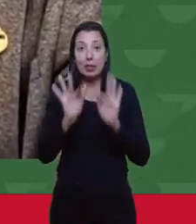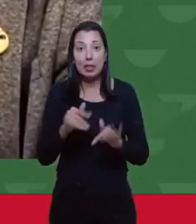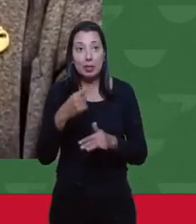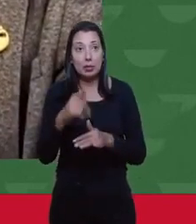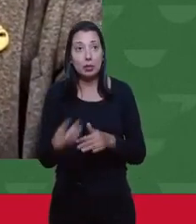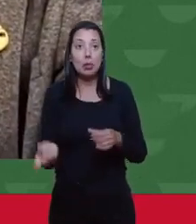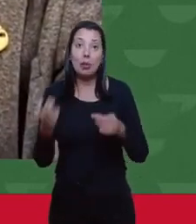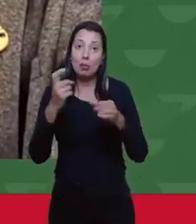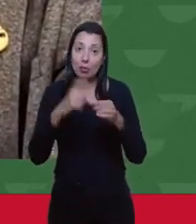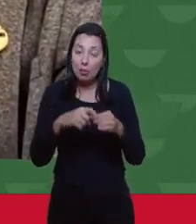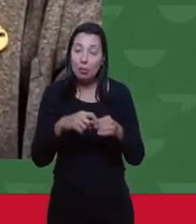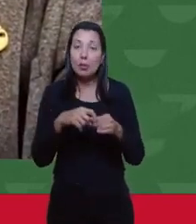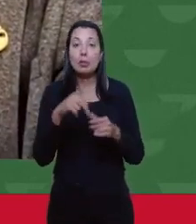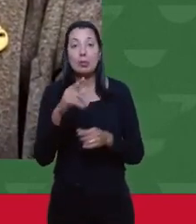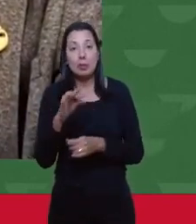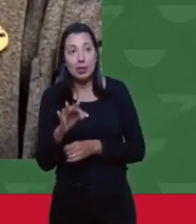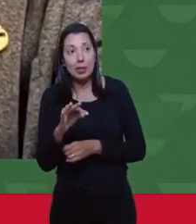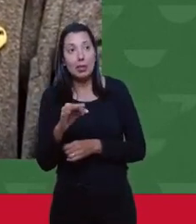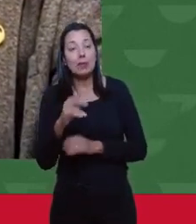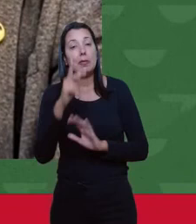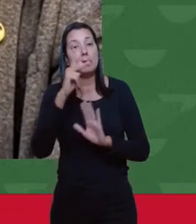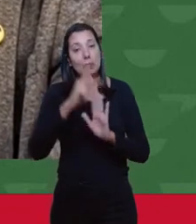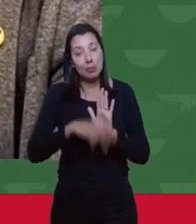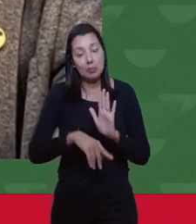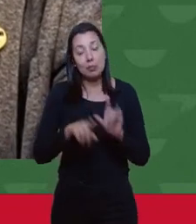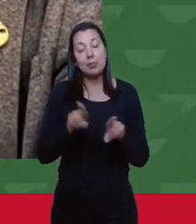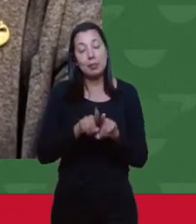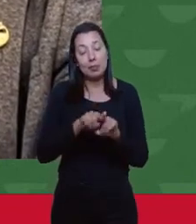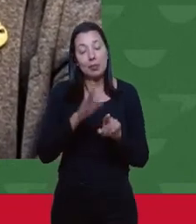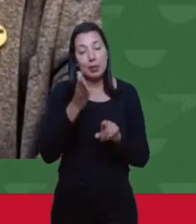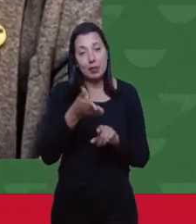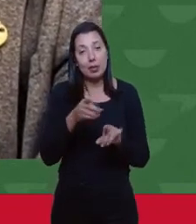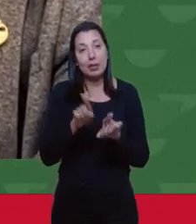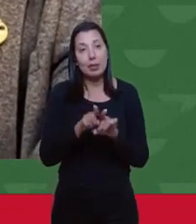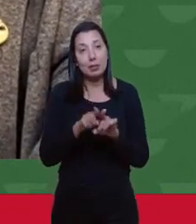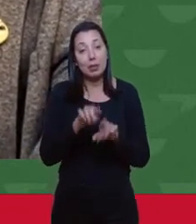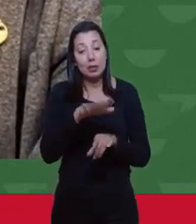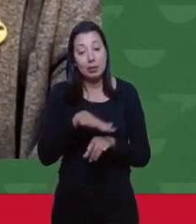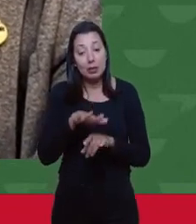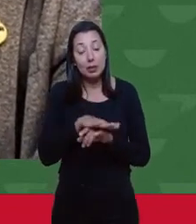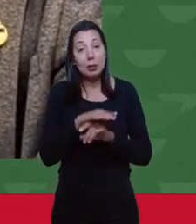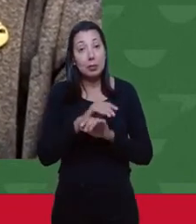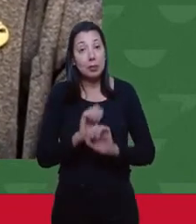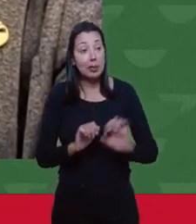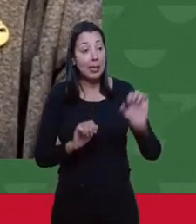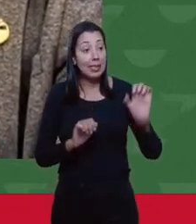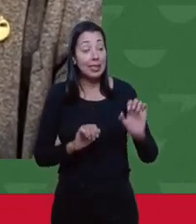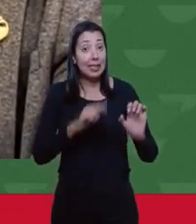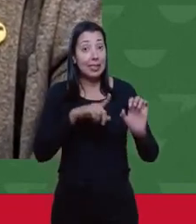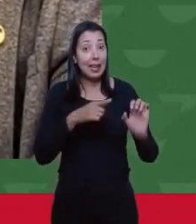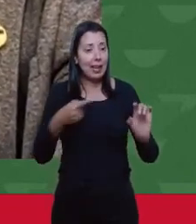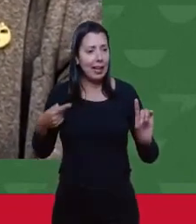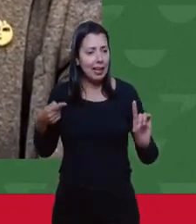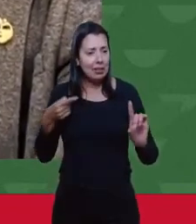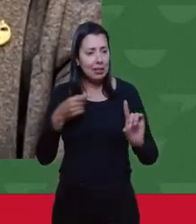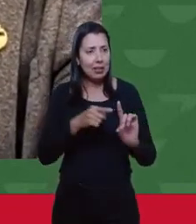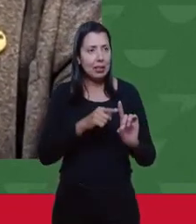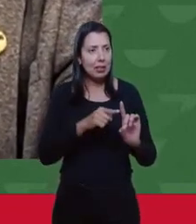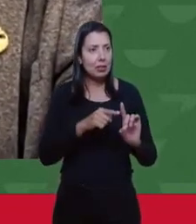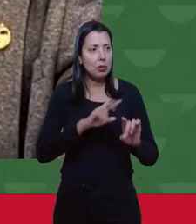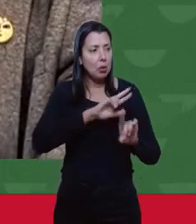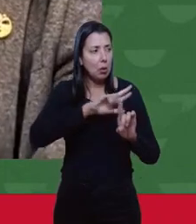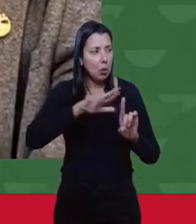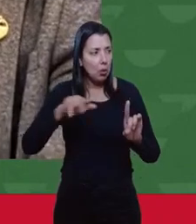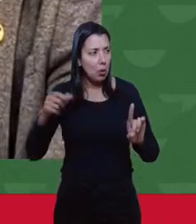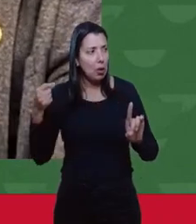vindo ao PT, sabendo que do projeto já estavas, né? Nós estamos no campo da esquerda, né, enfrentando, né, esse